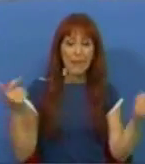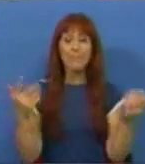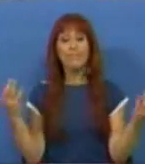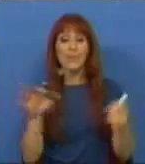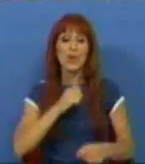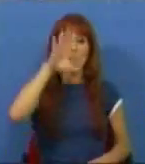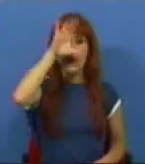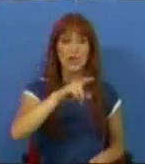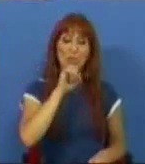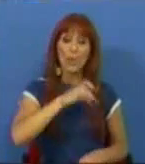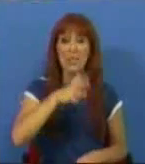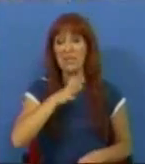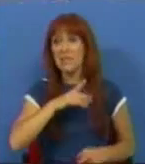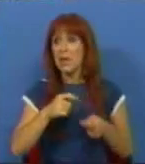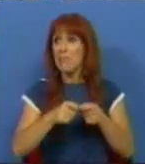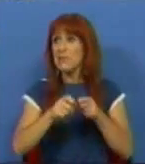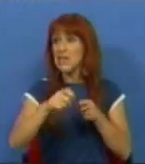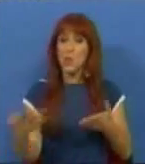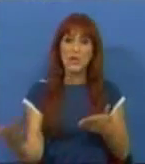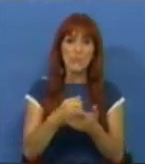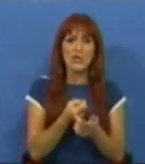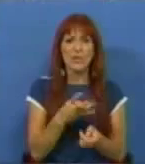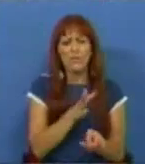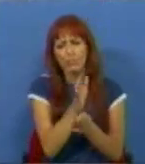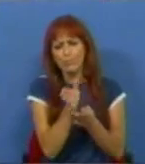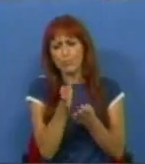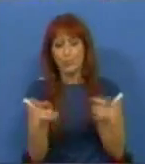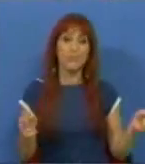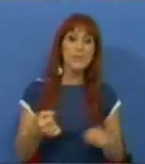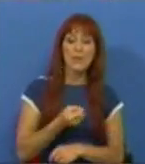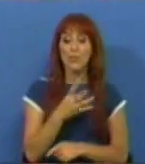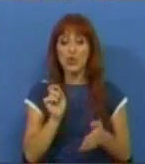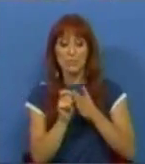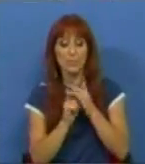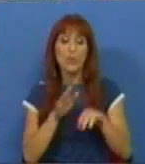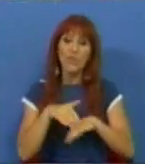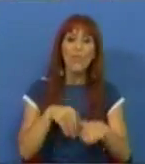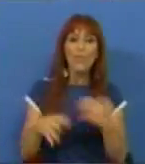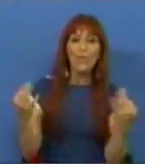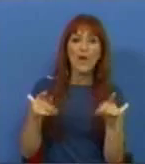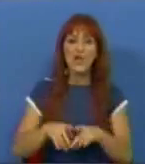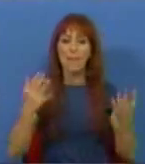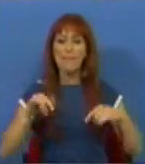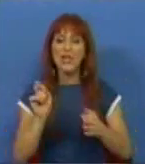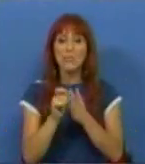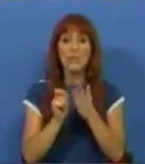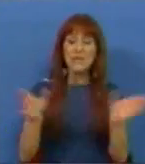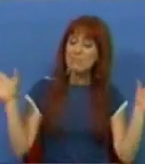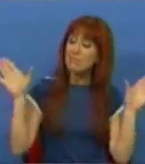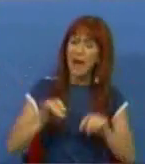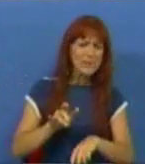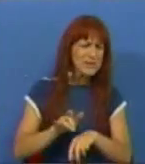que o Sr. Primeiro-Ministro pode medir a economia de muitas formas. E há muitos critérios para o fazer. Mas o critério